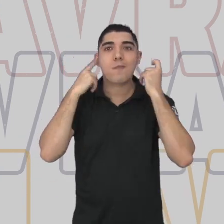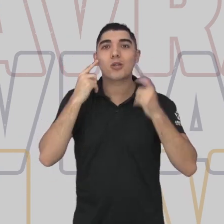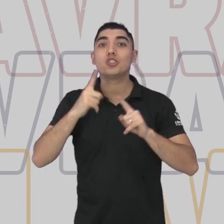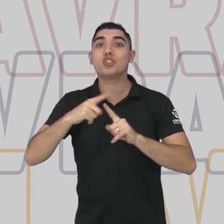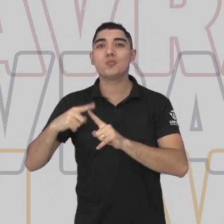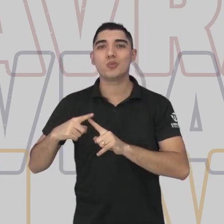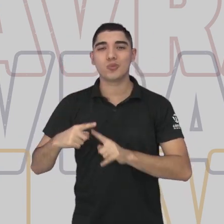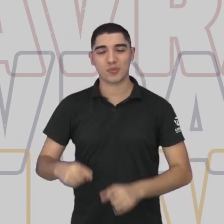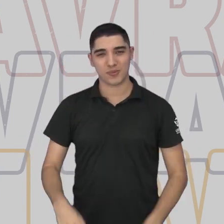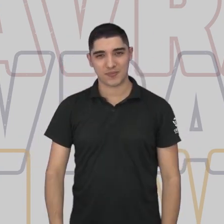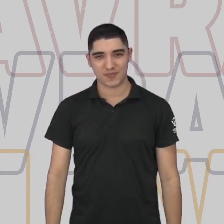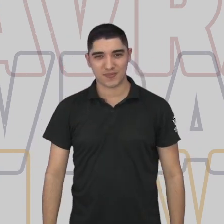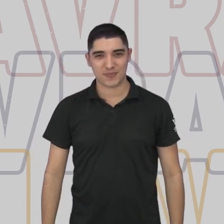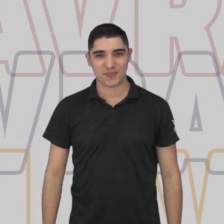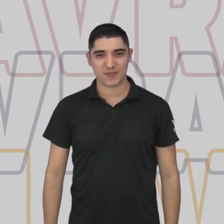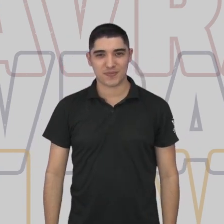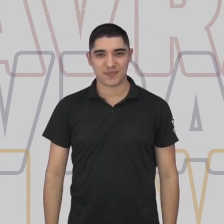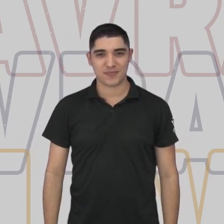né.